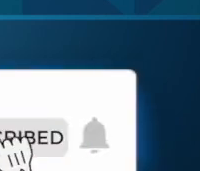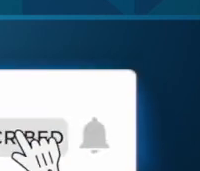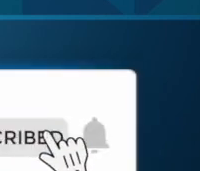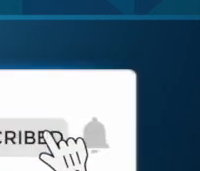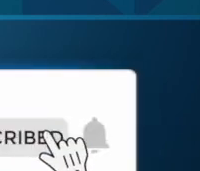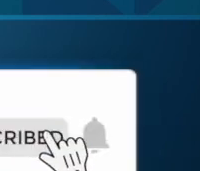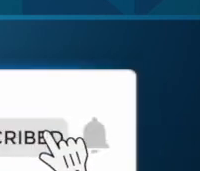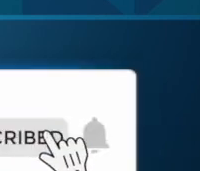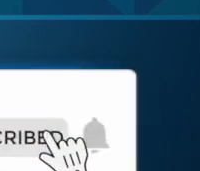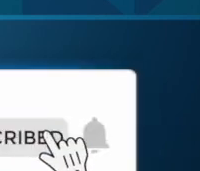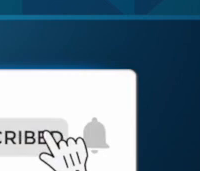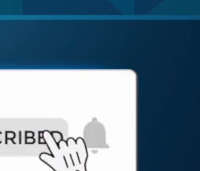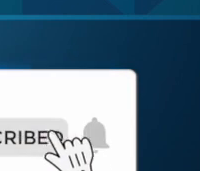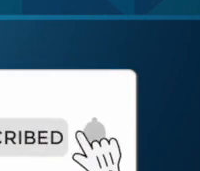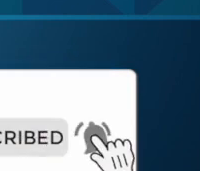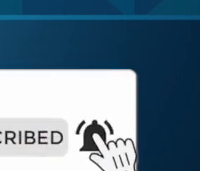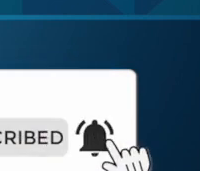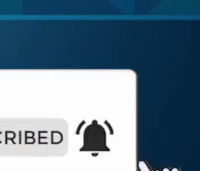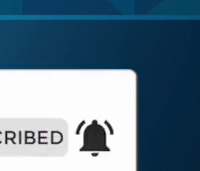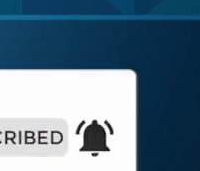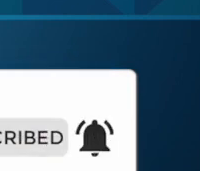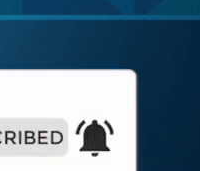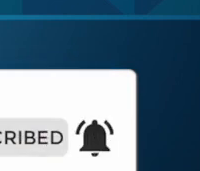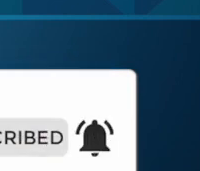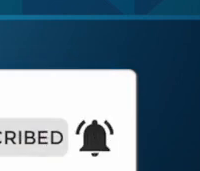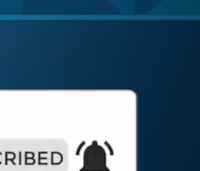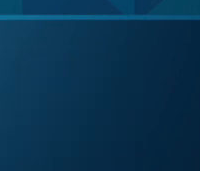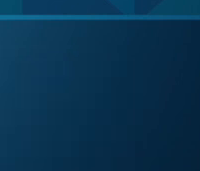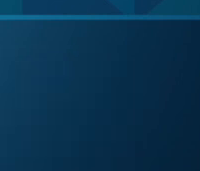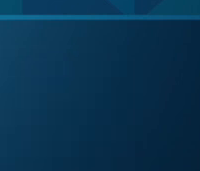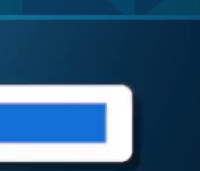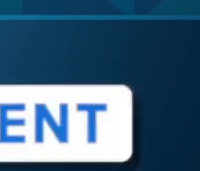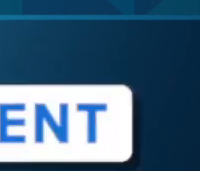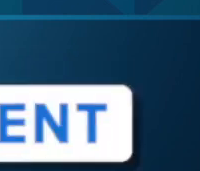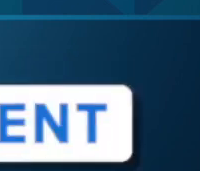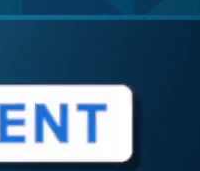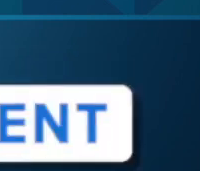inscreva e ha canal RTTL, hanehan botão notificação.